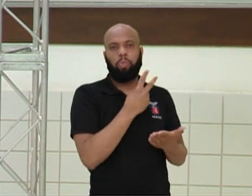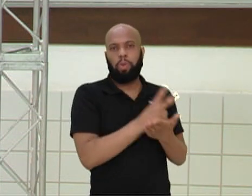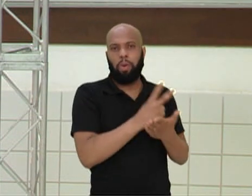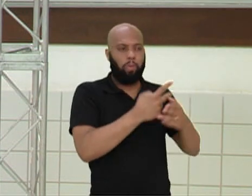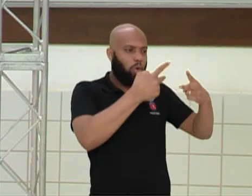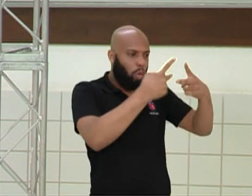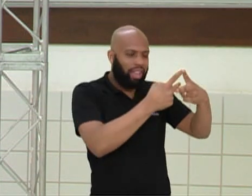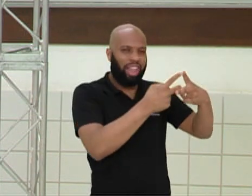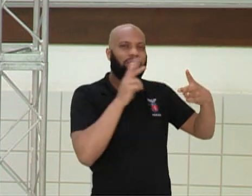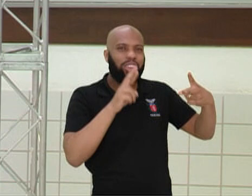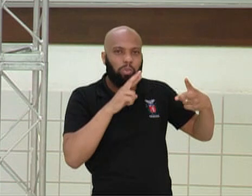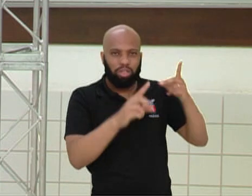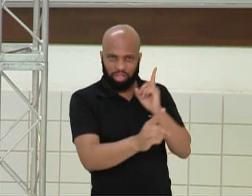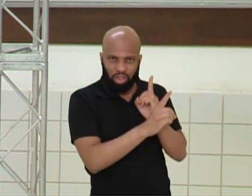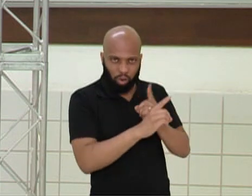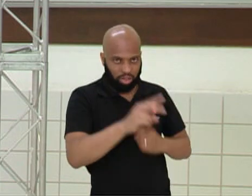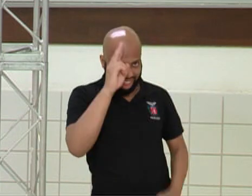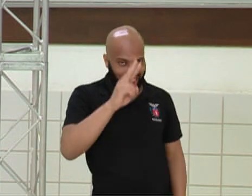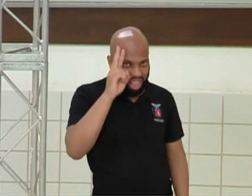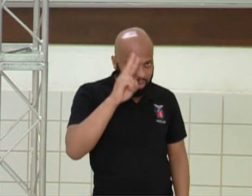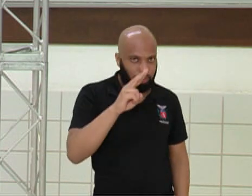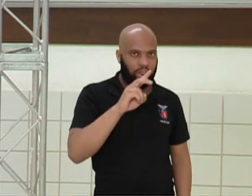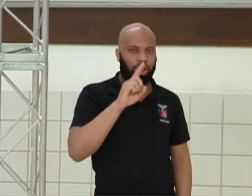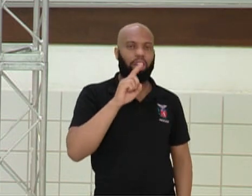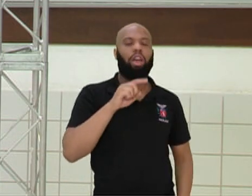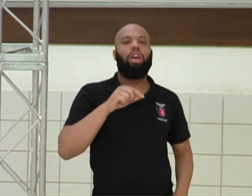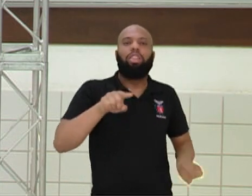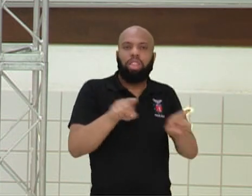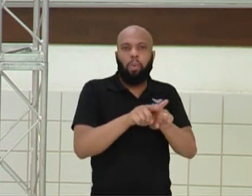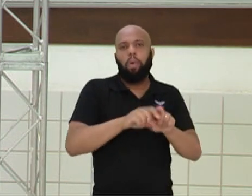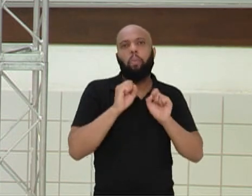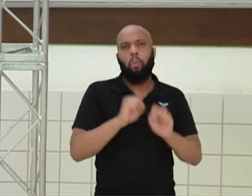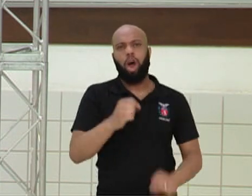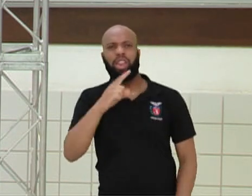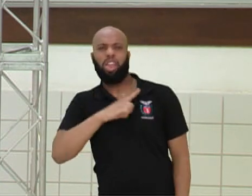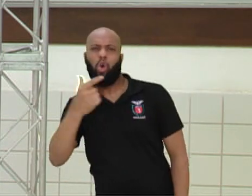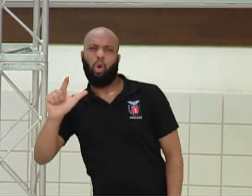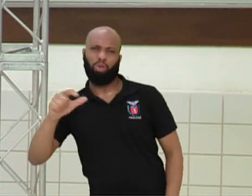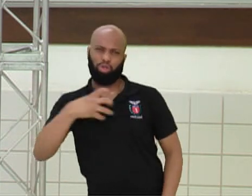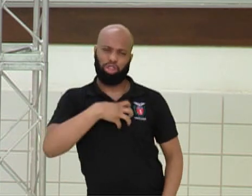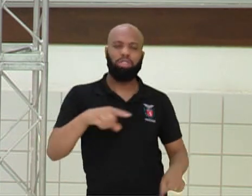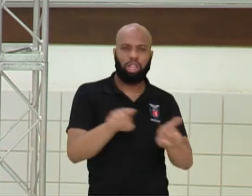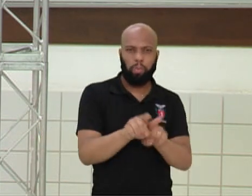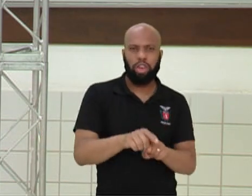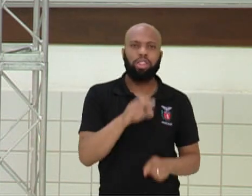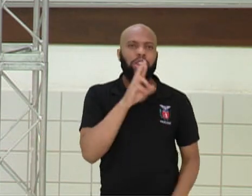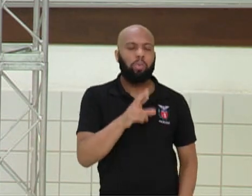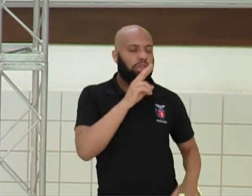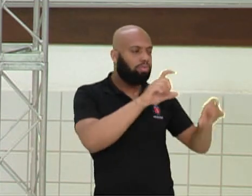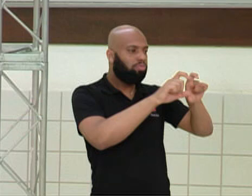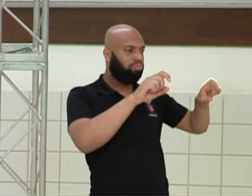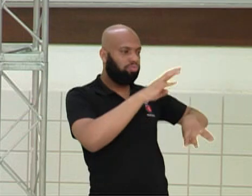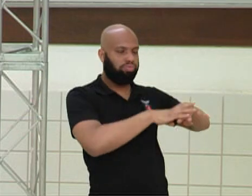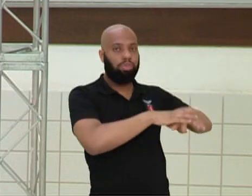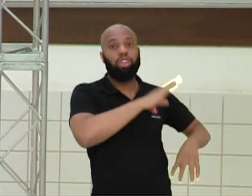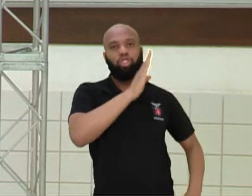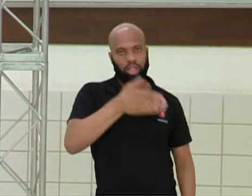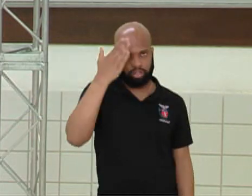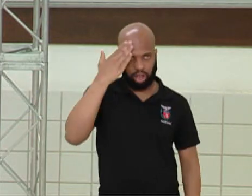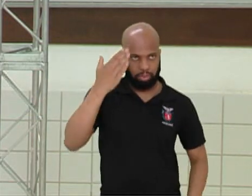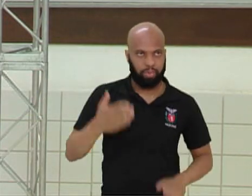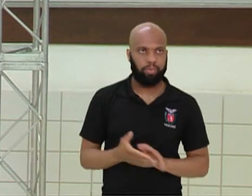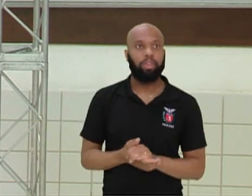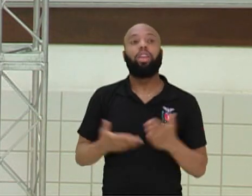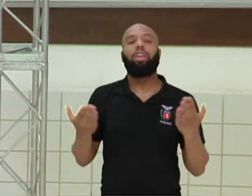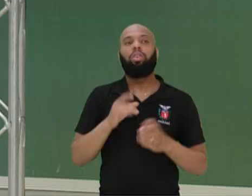você pode usar soma e produto, completar quadrados, né, como a gente fez algumas aulas atrás. Beleza? Certo?